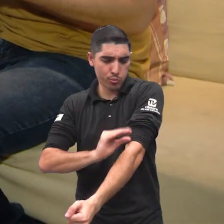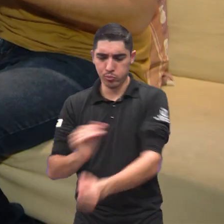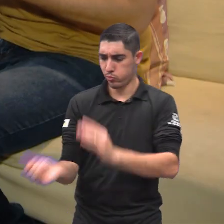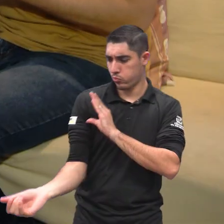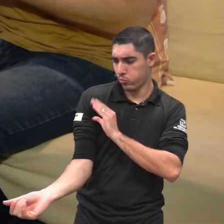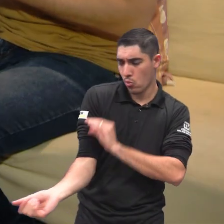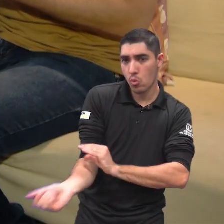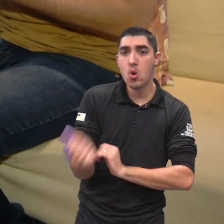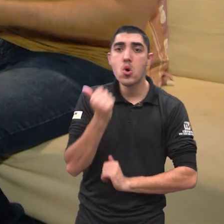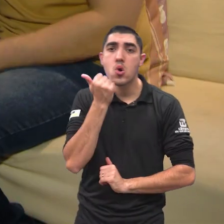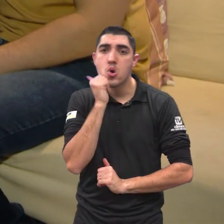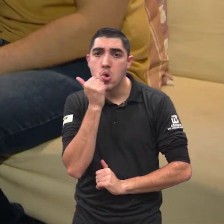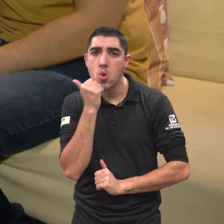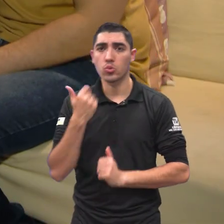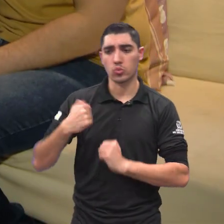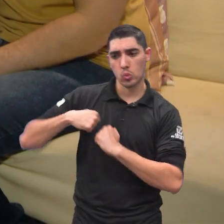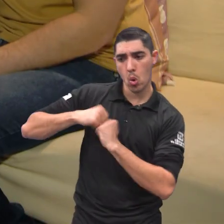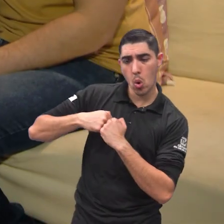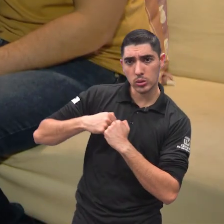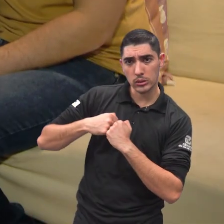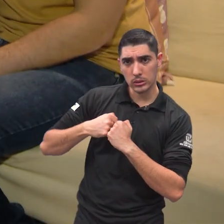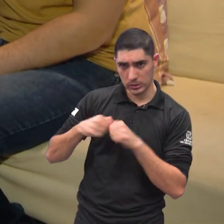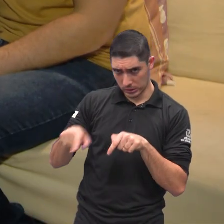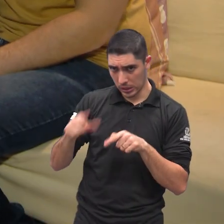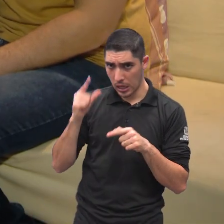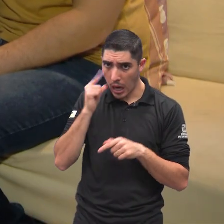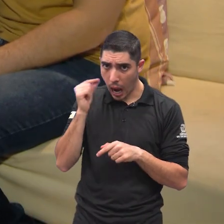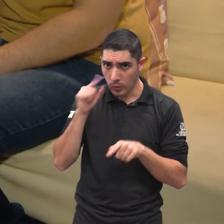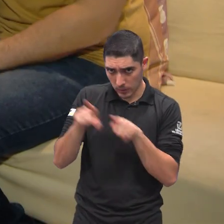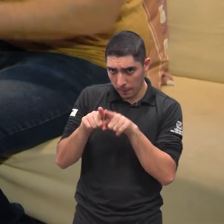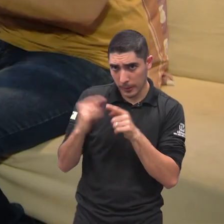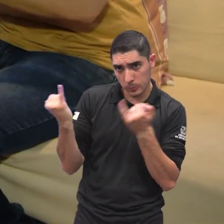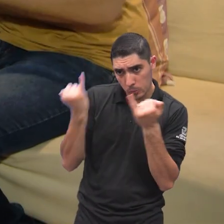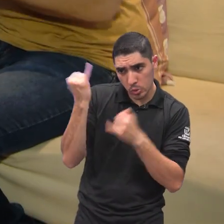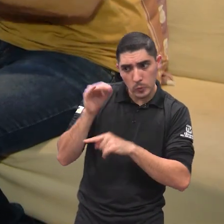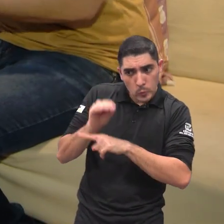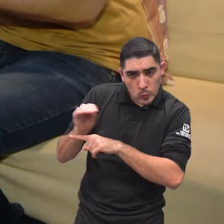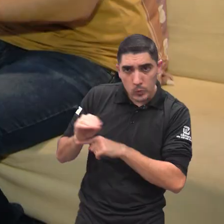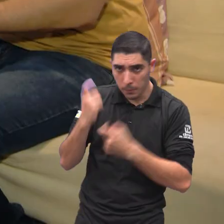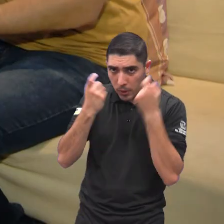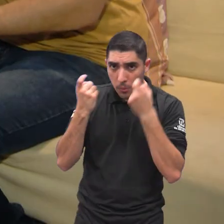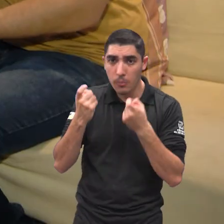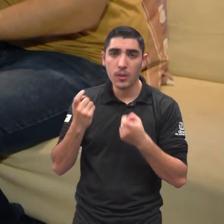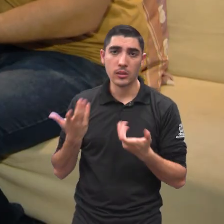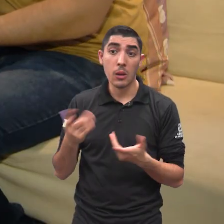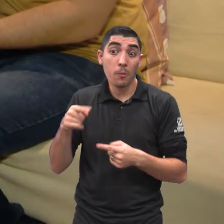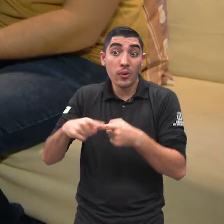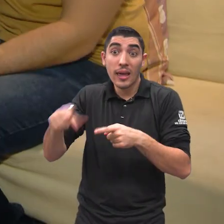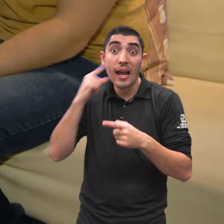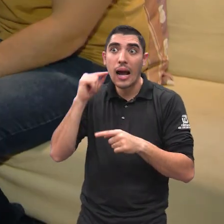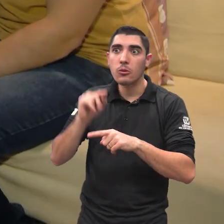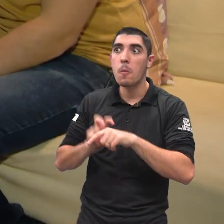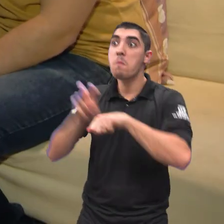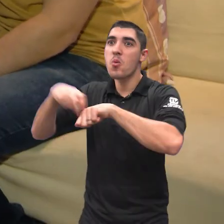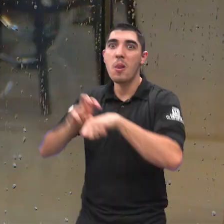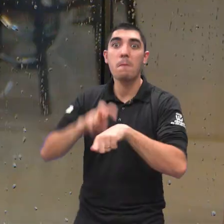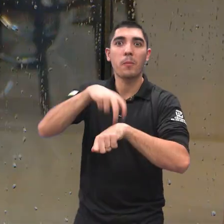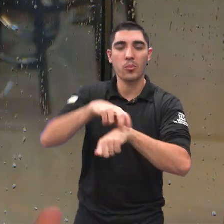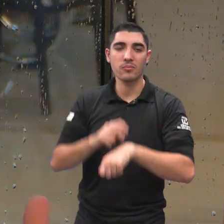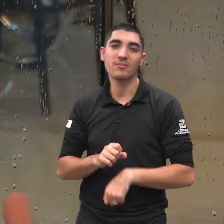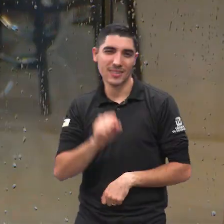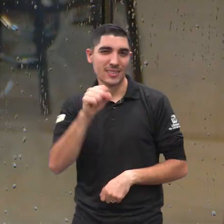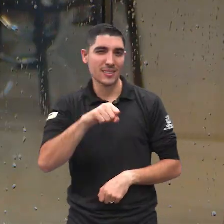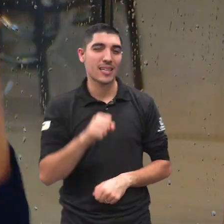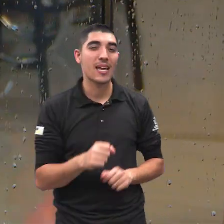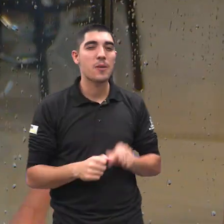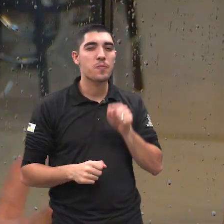musculatura, a ossatura, também articulações, é preocupação para os gatos também. Até porque acho que eles pulam mais que os cães, né? Sim, com certeza. E o Maine